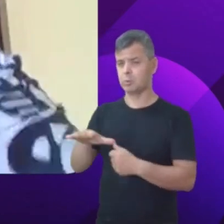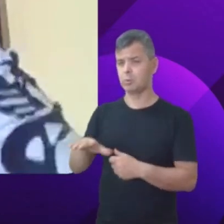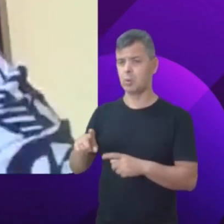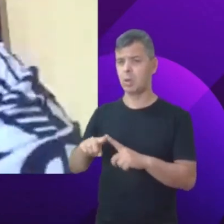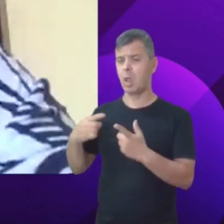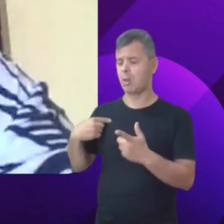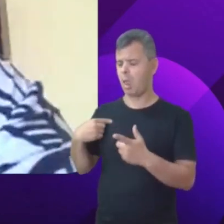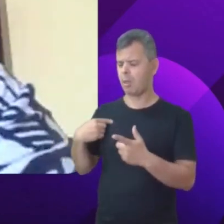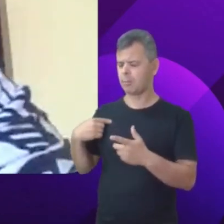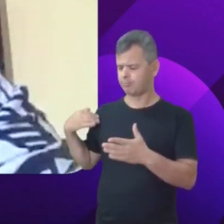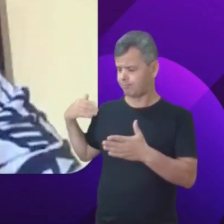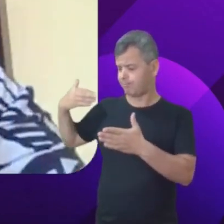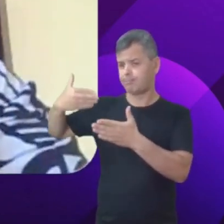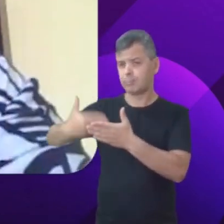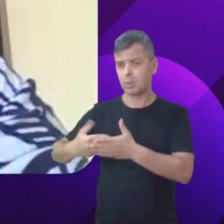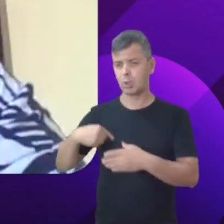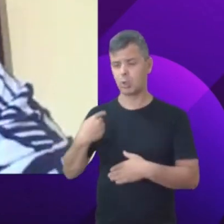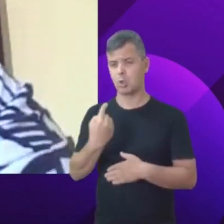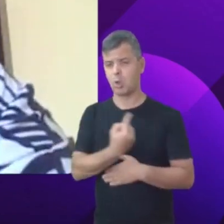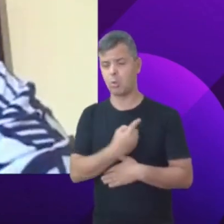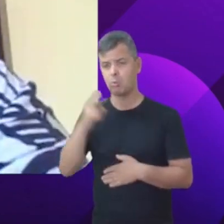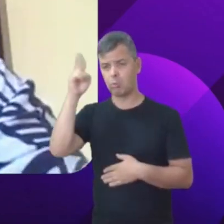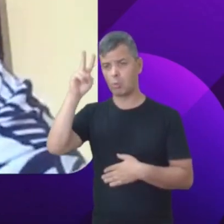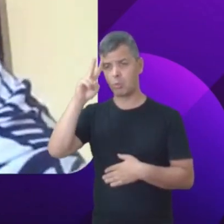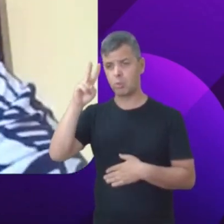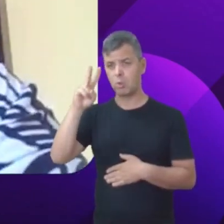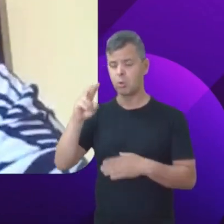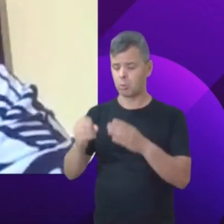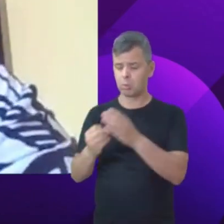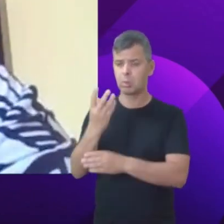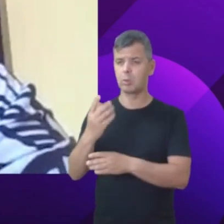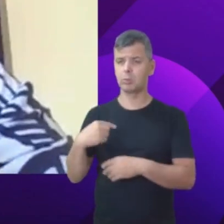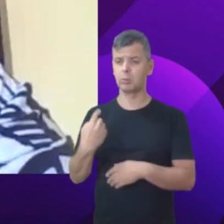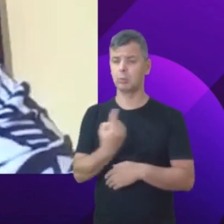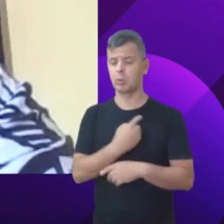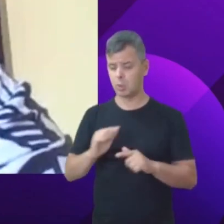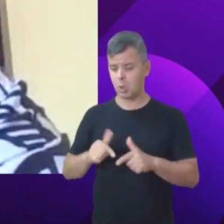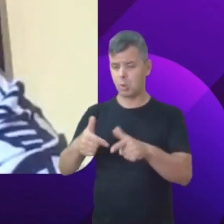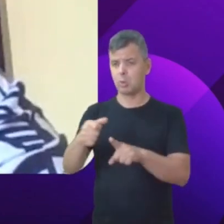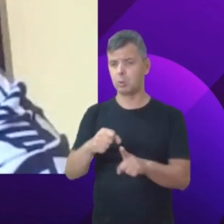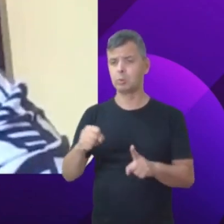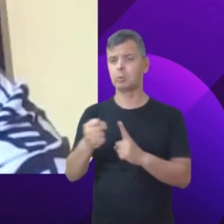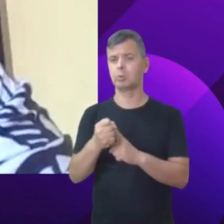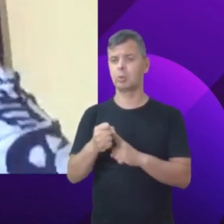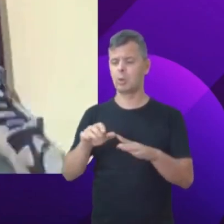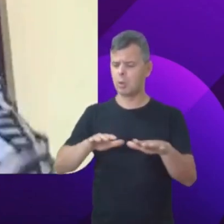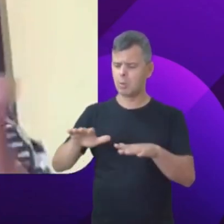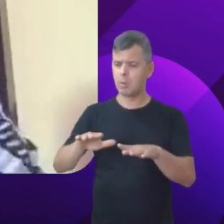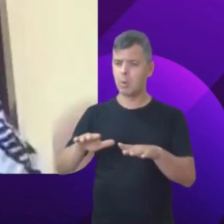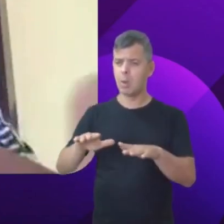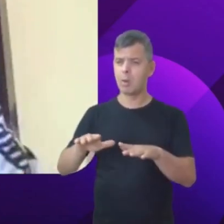também trazer um resgate um pouco da nossa história, da nossa construção e da luta social por qual o movimento